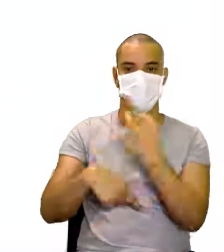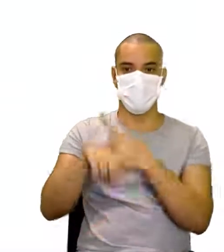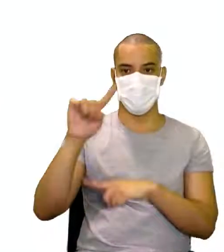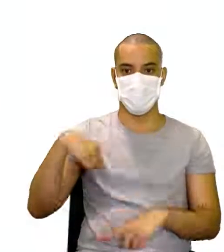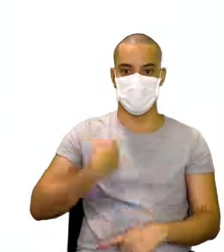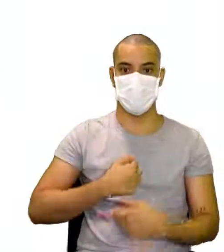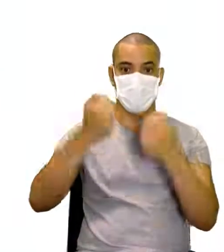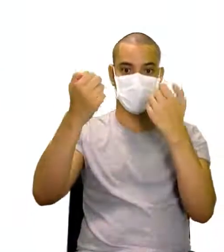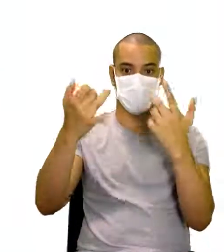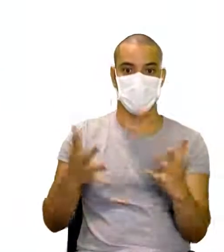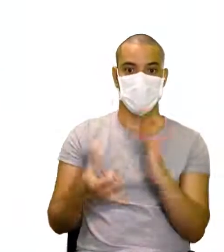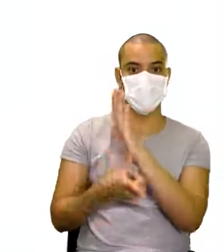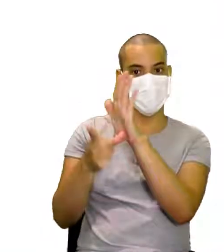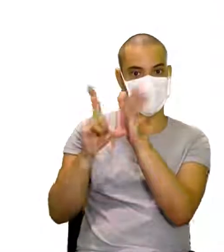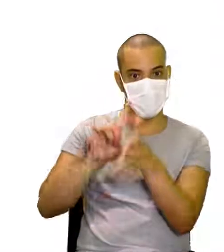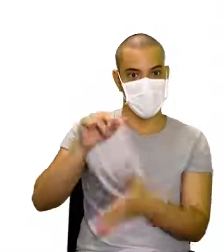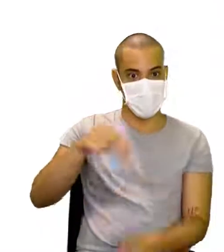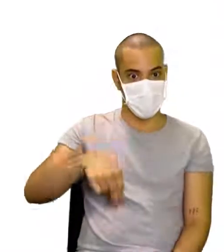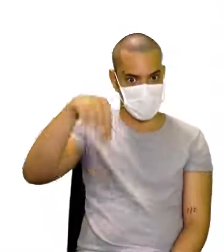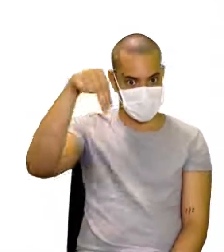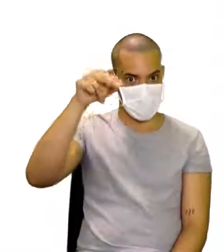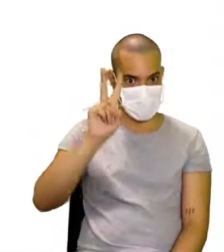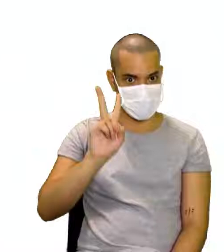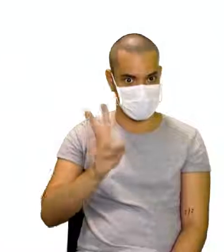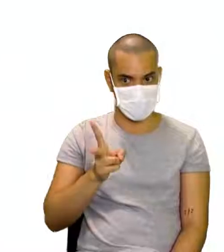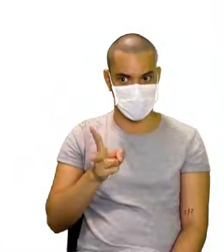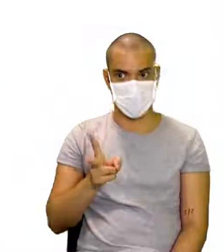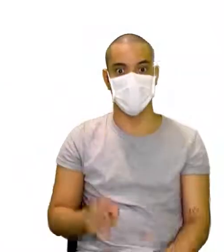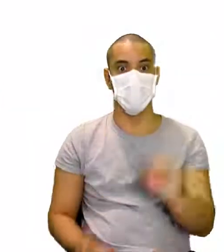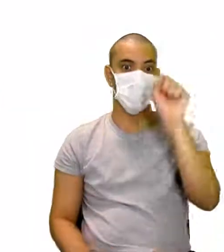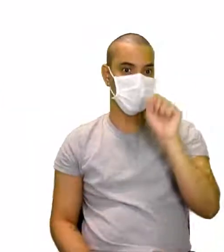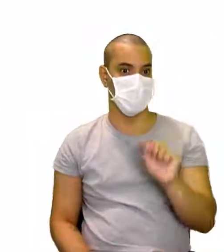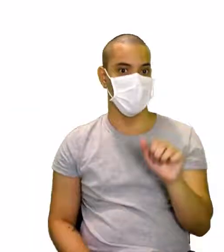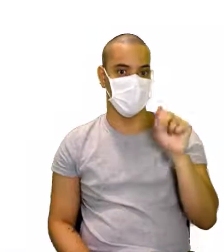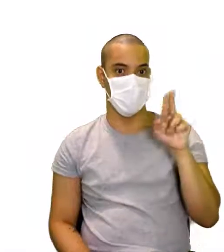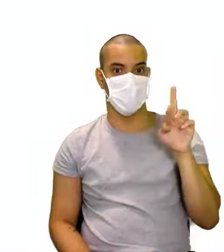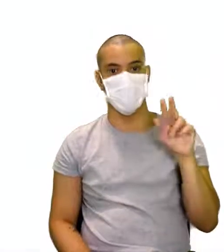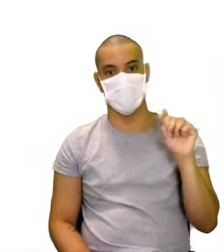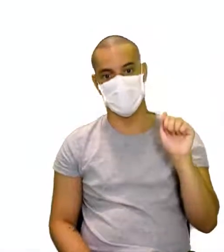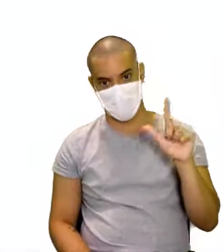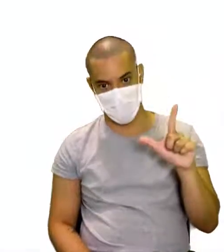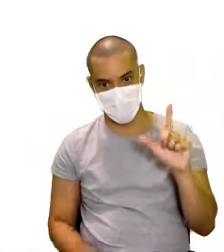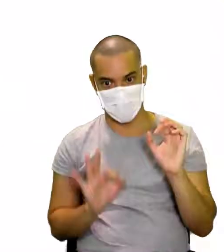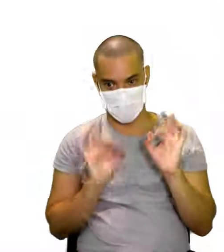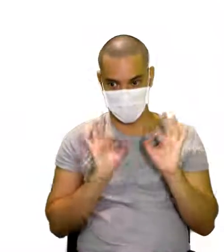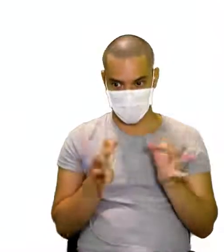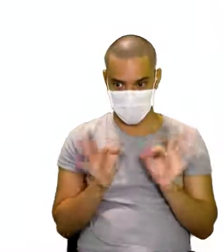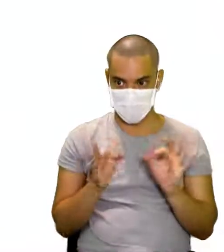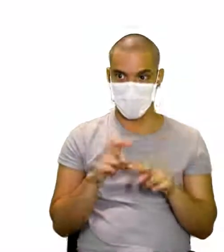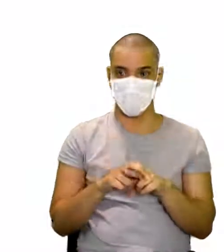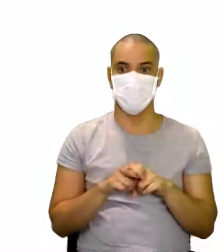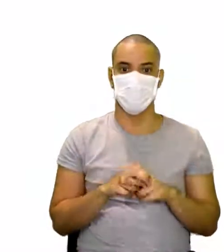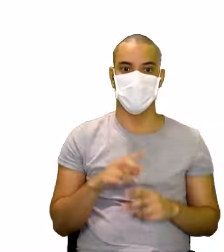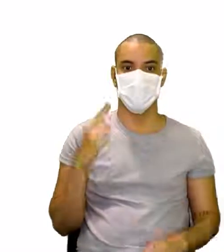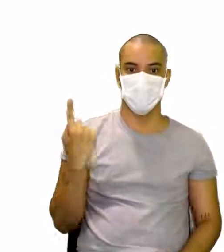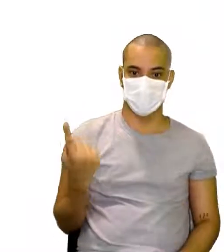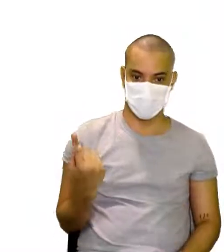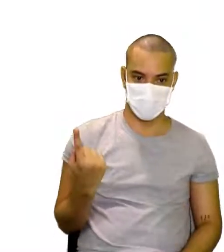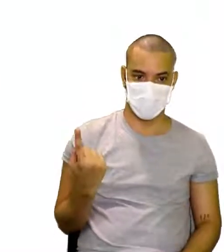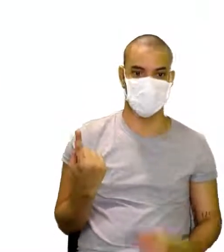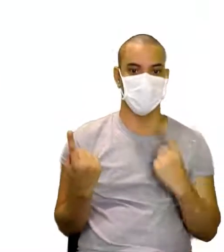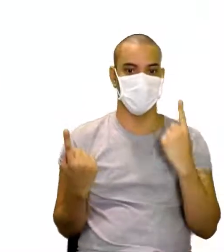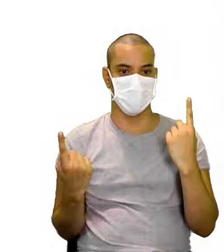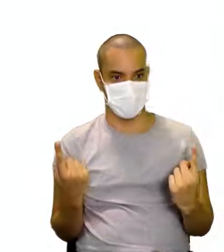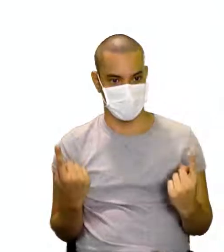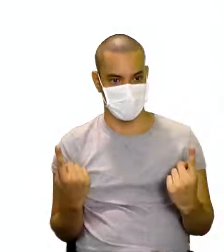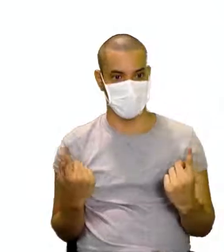explicamos anteriormente no norte. E austral vai ser no sul. Então, aqui nós temos, olha só, uma aurora austral